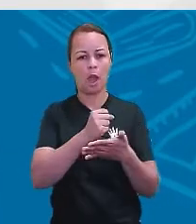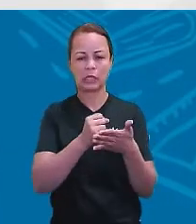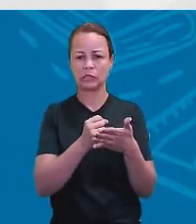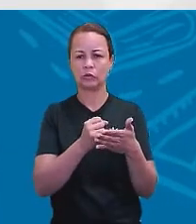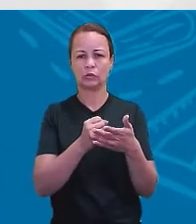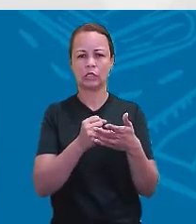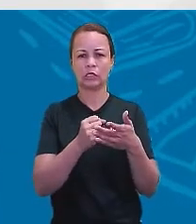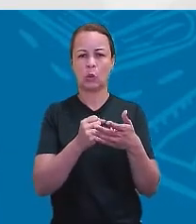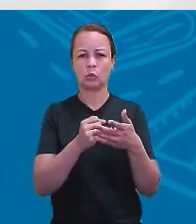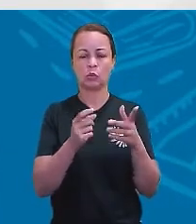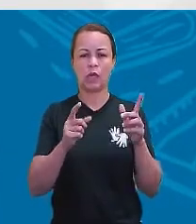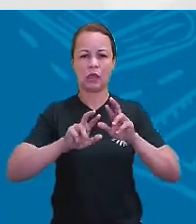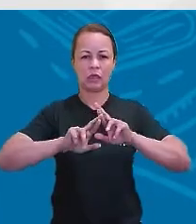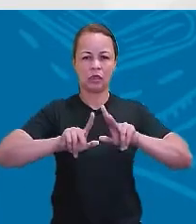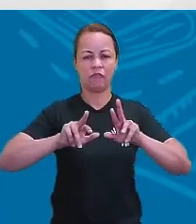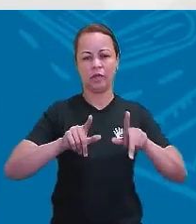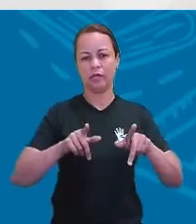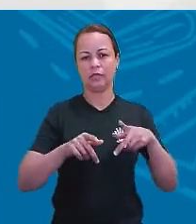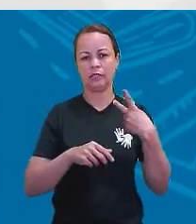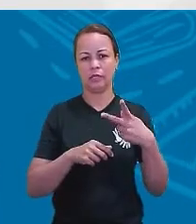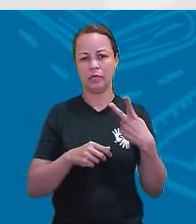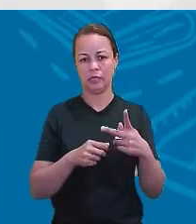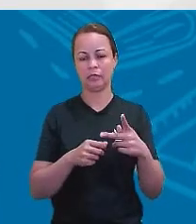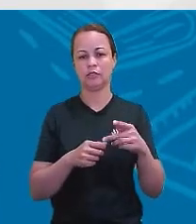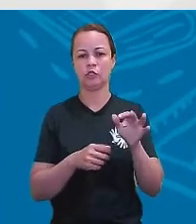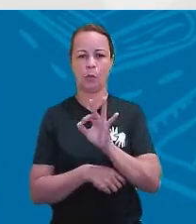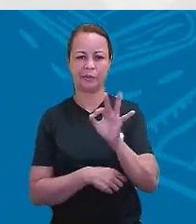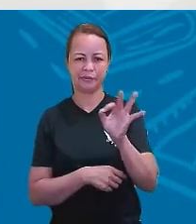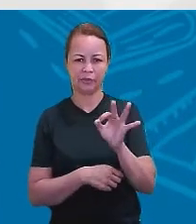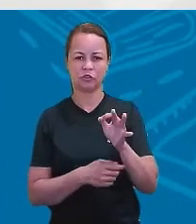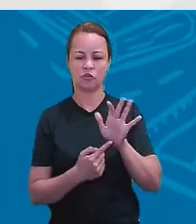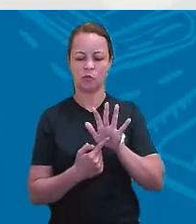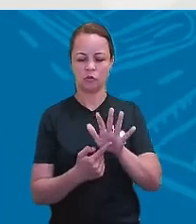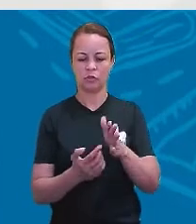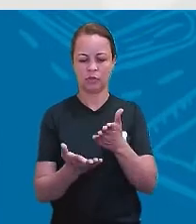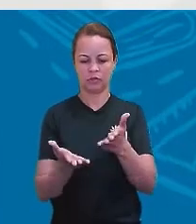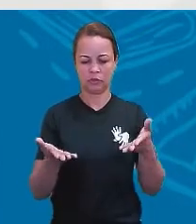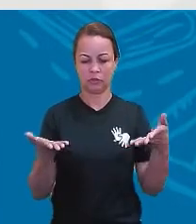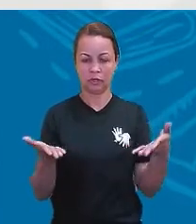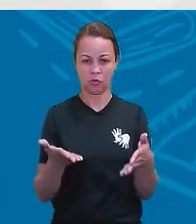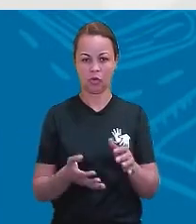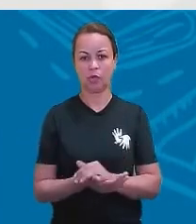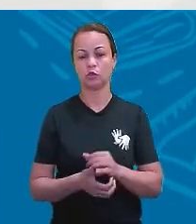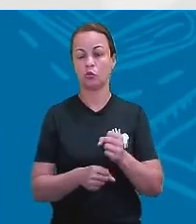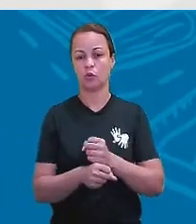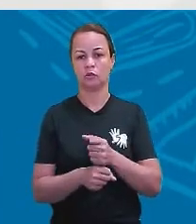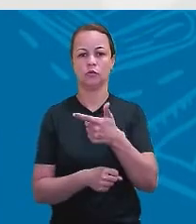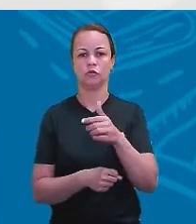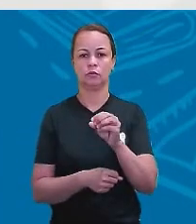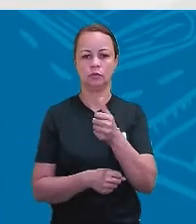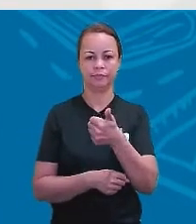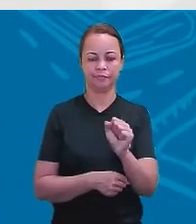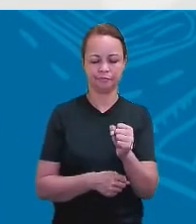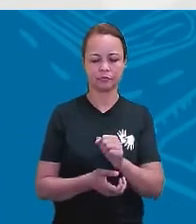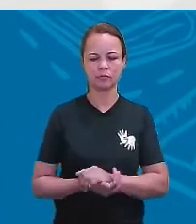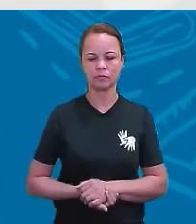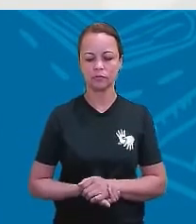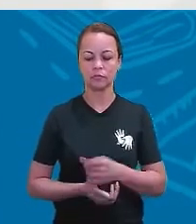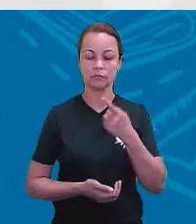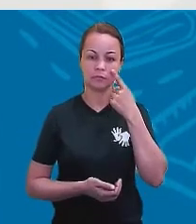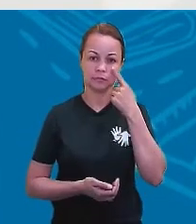tão diferente desses dados que eu vou apresentar para vocês aqui agora de 2018, tá certo? Isso mesmo. Aí vocês vão ver